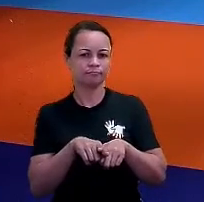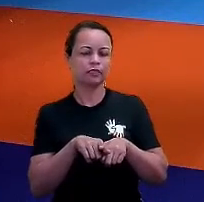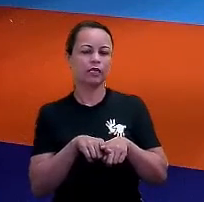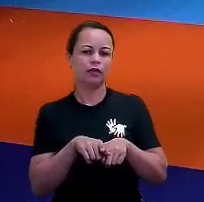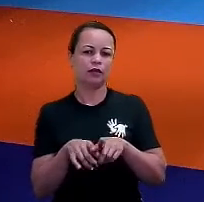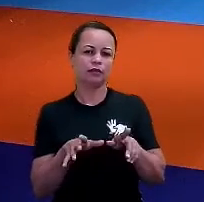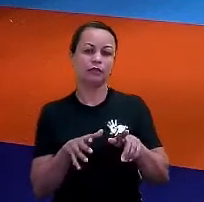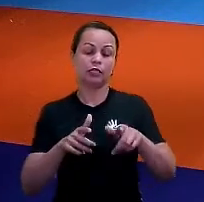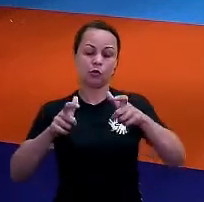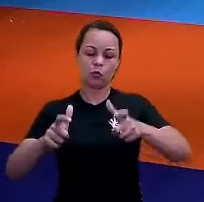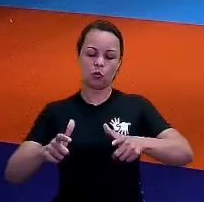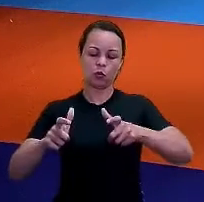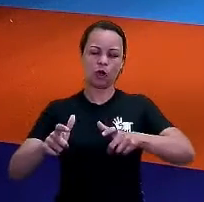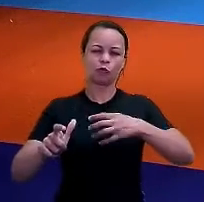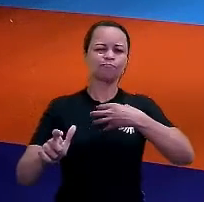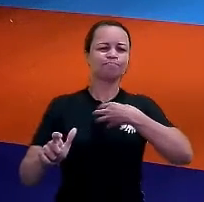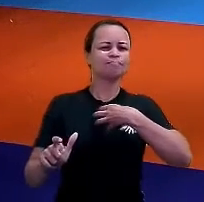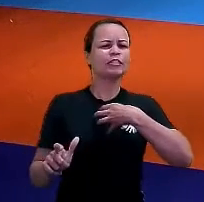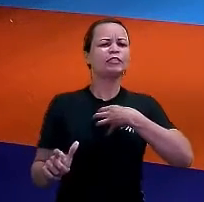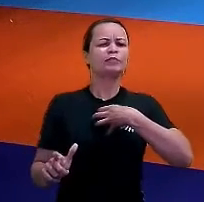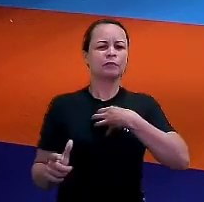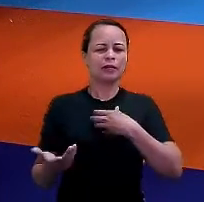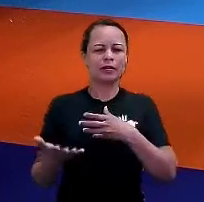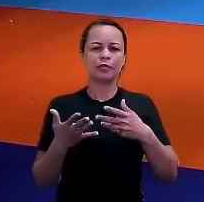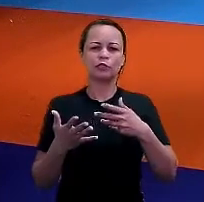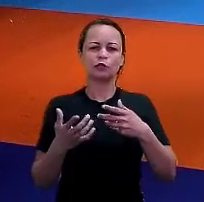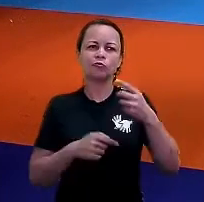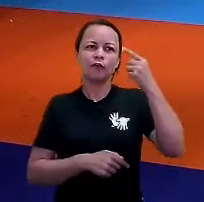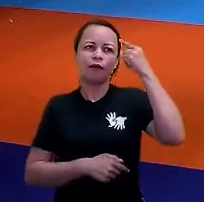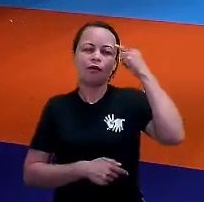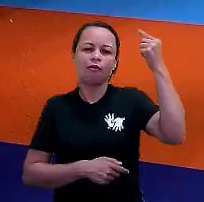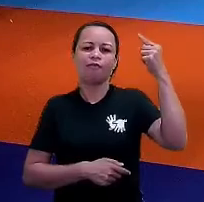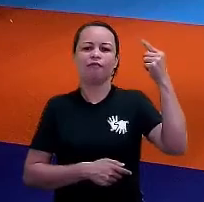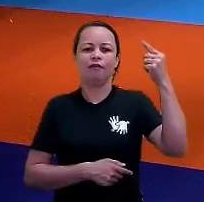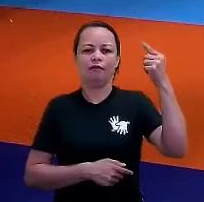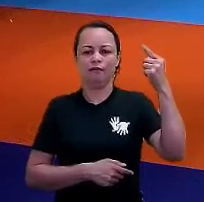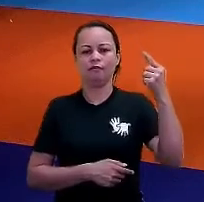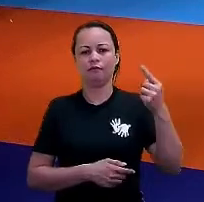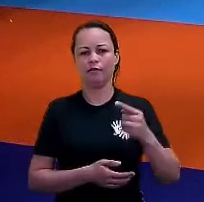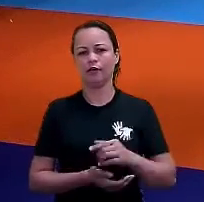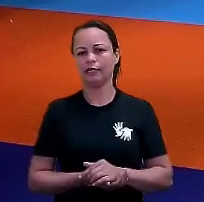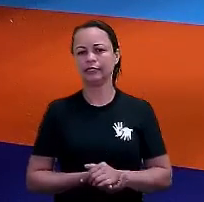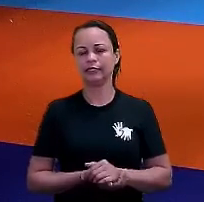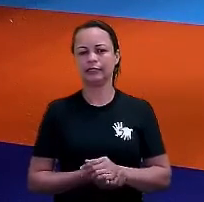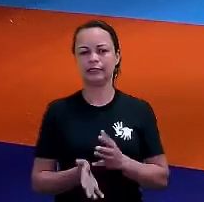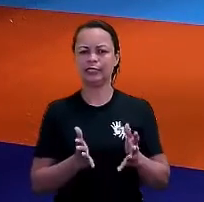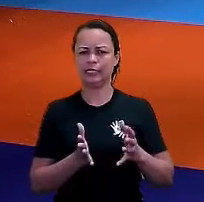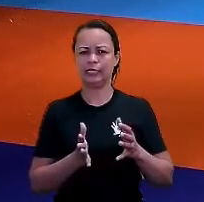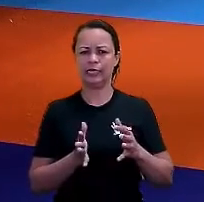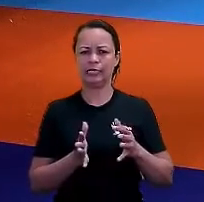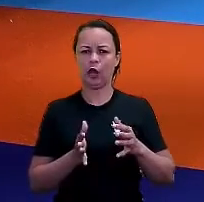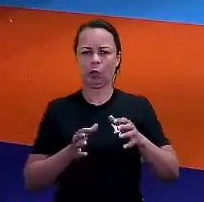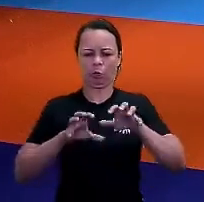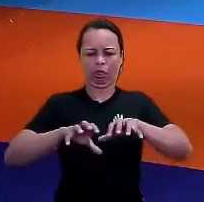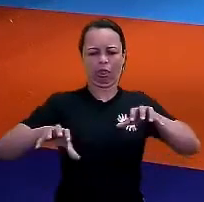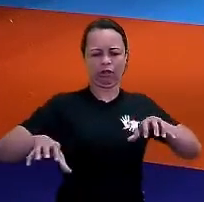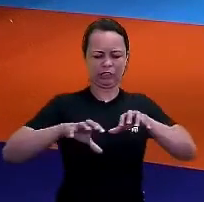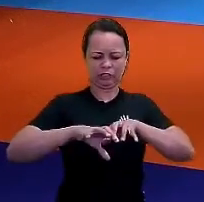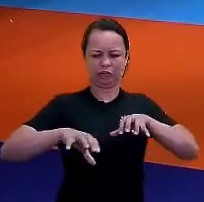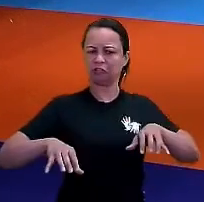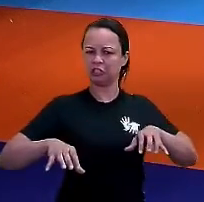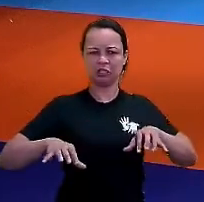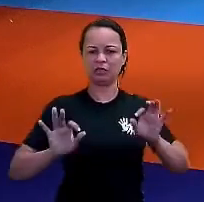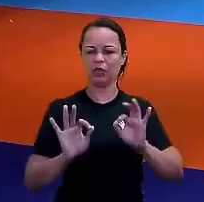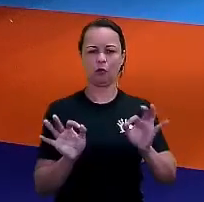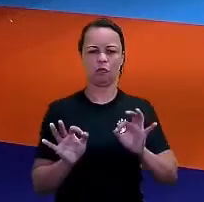um lugar onde esse sentimento ou essa ideia de não divisão do território,